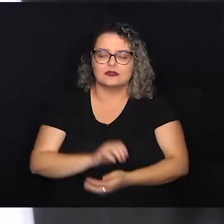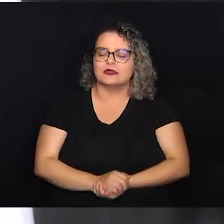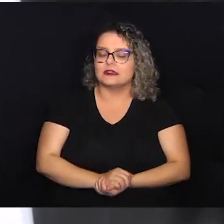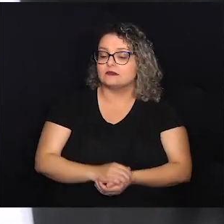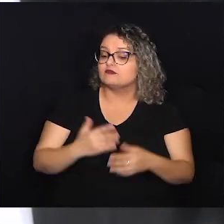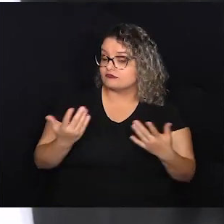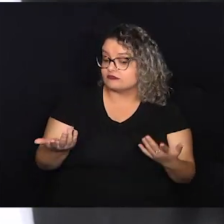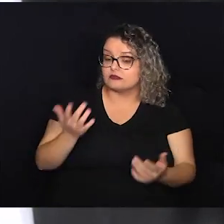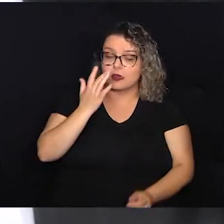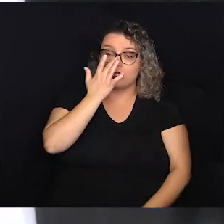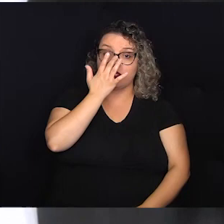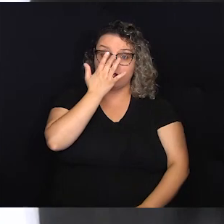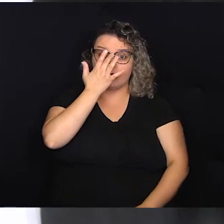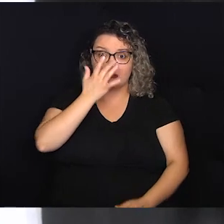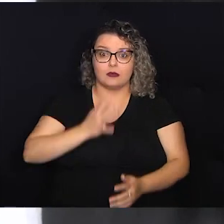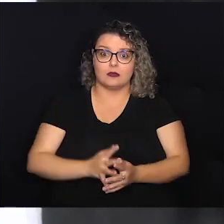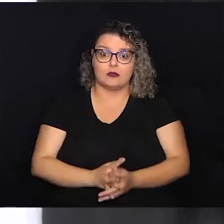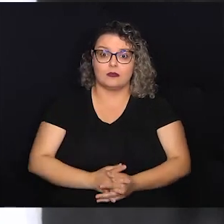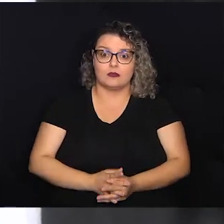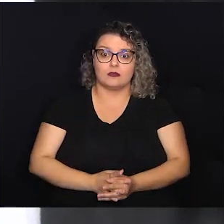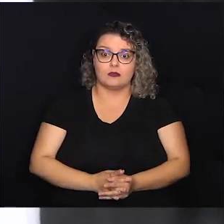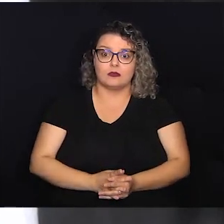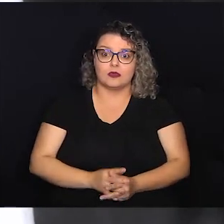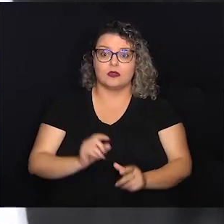da sua sabedoria?